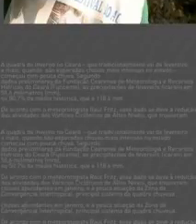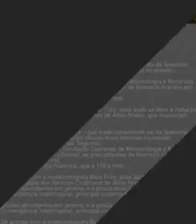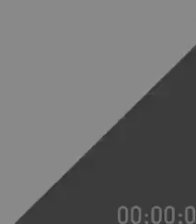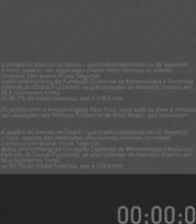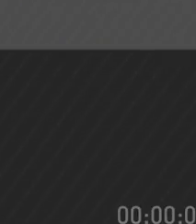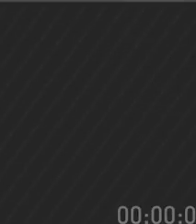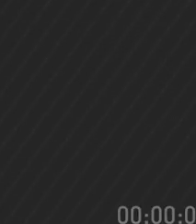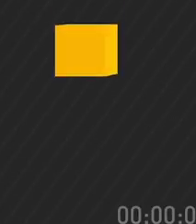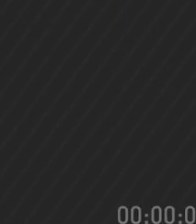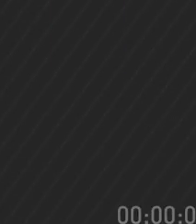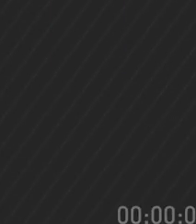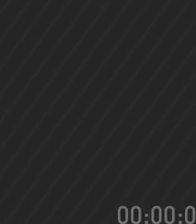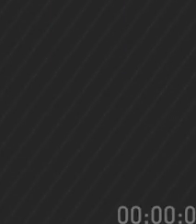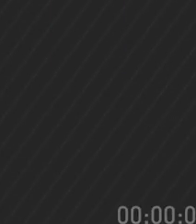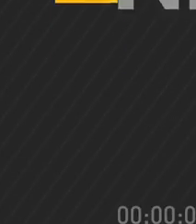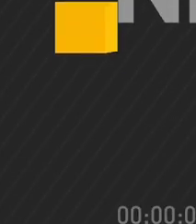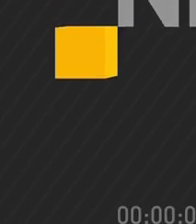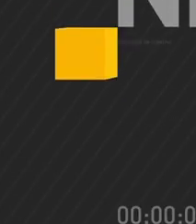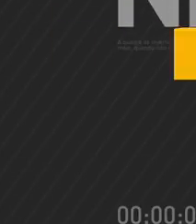ae